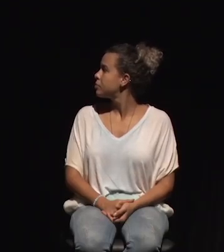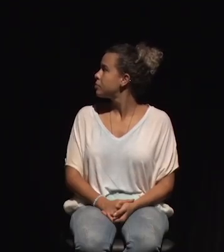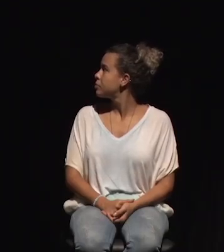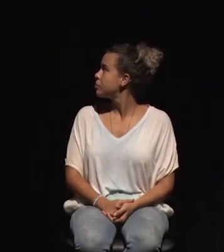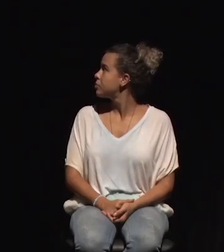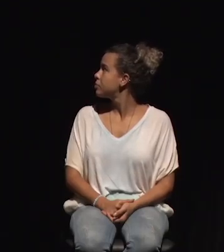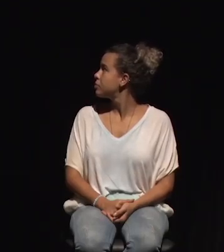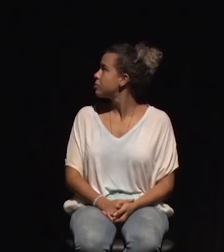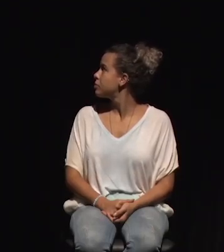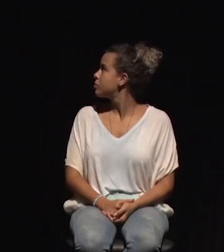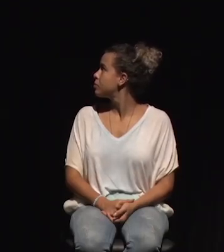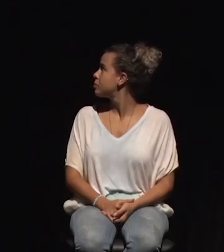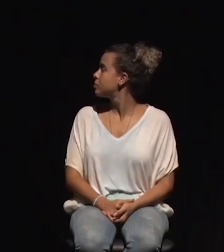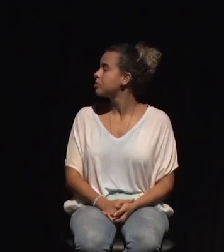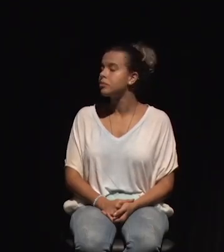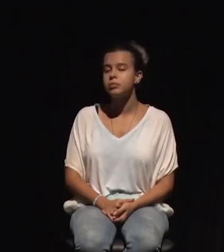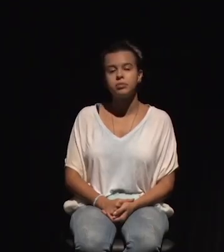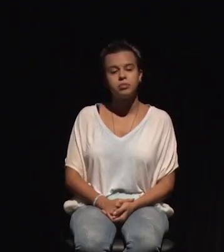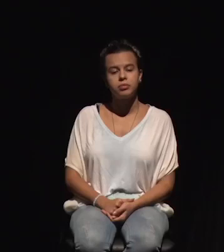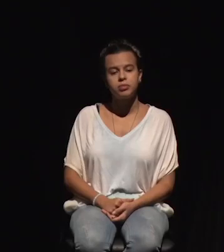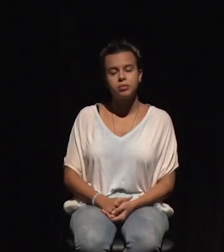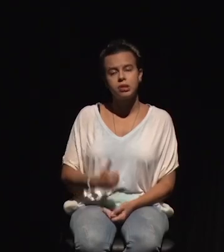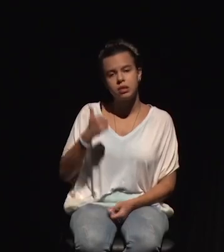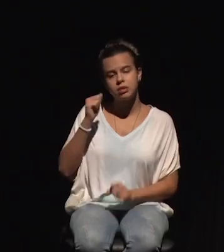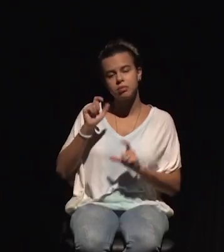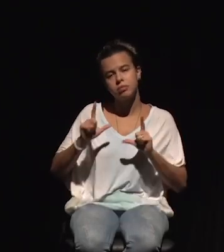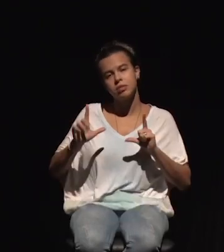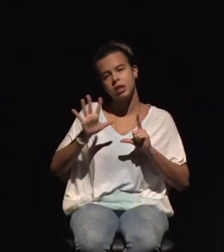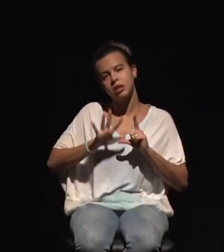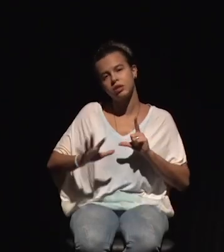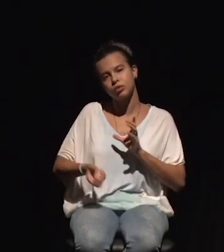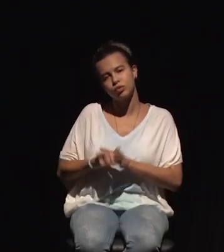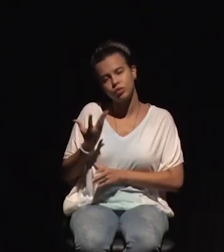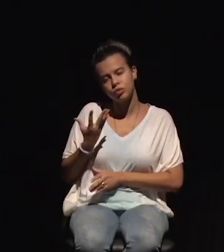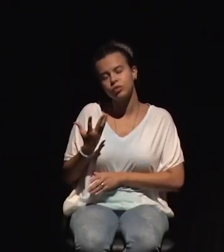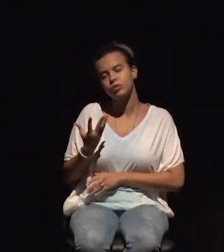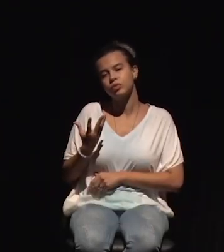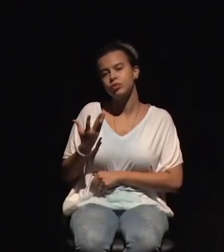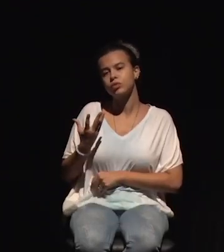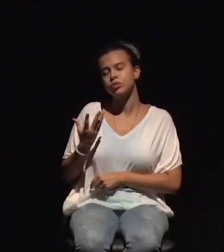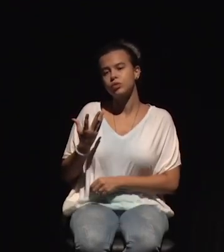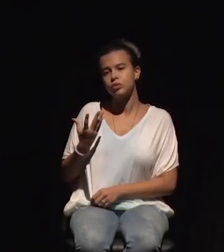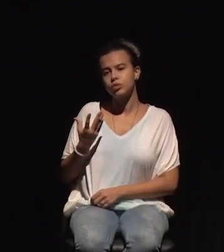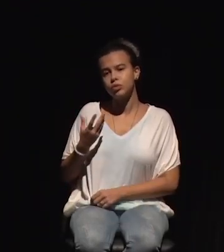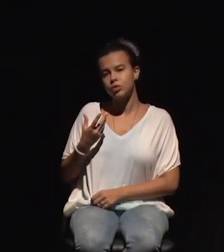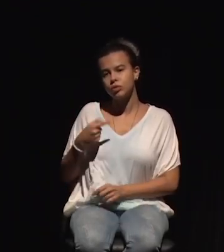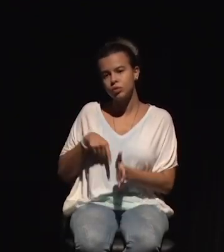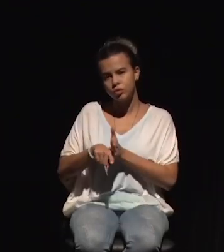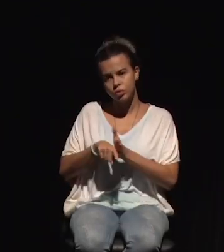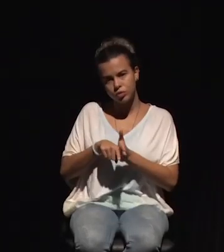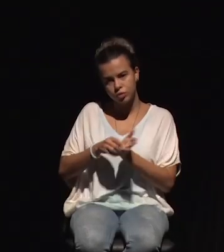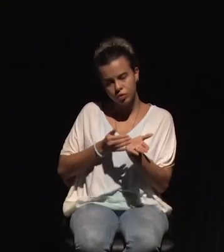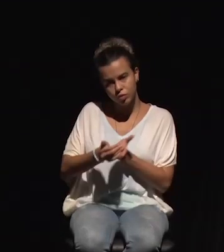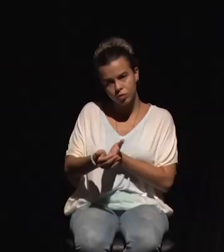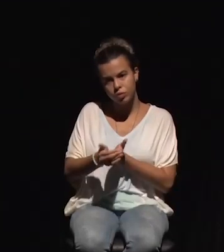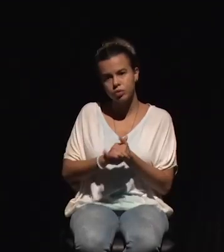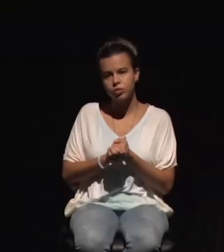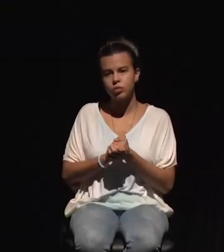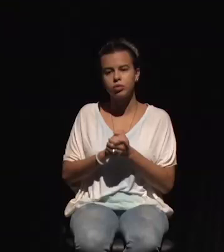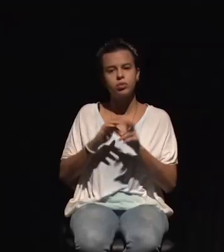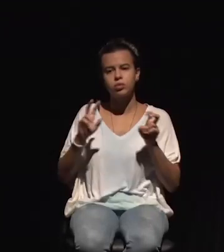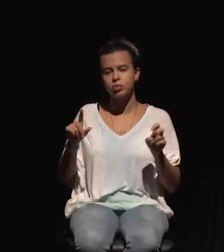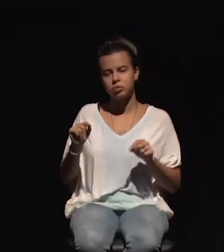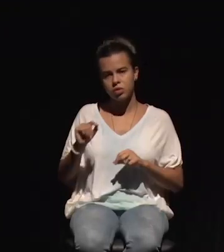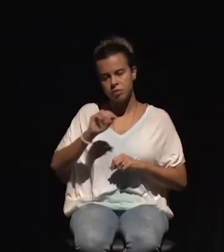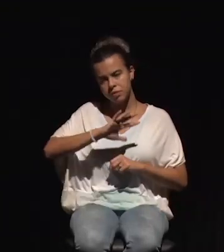é essa é uma das imagens fundantes é dessa pesquisa é sobre